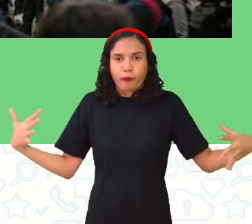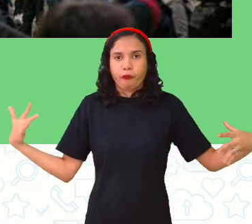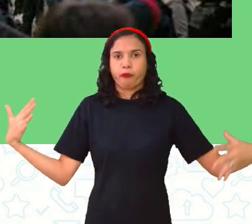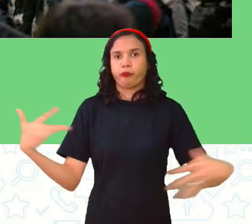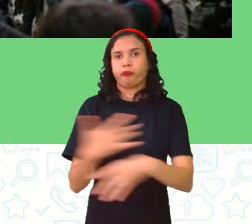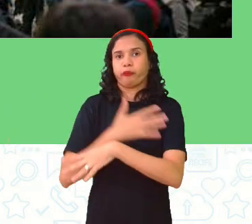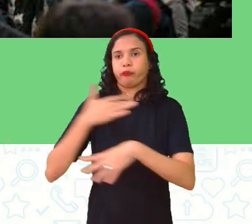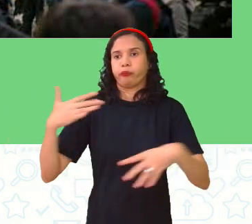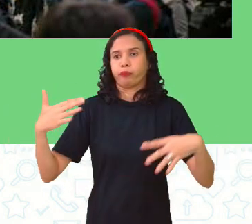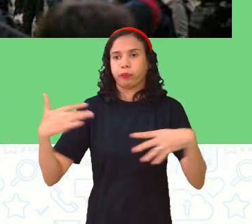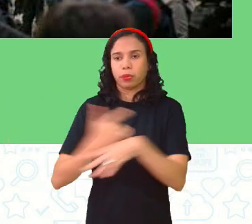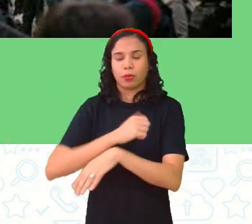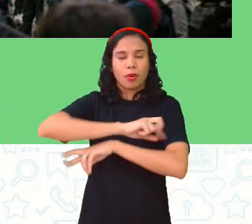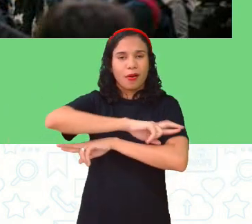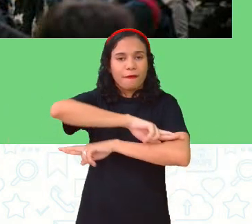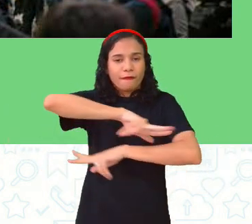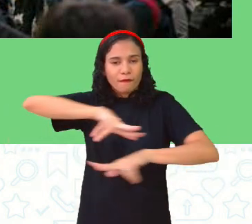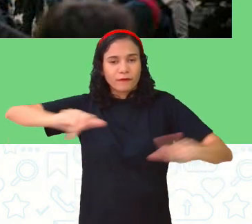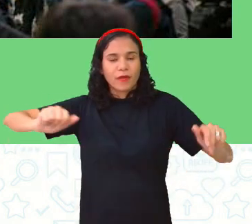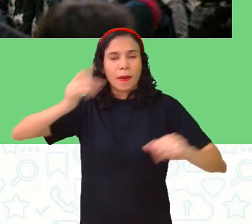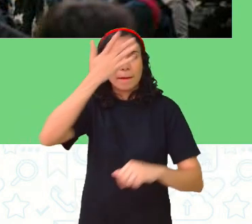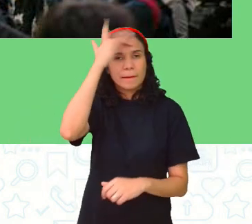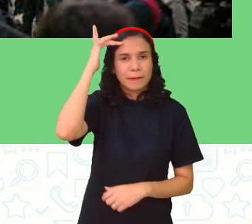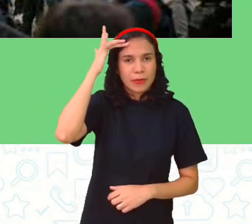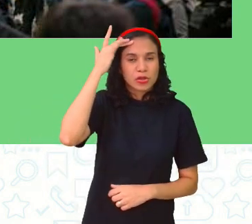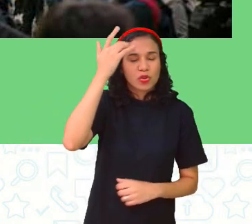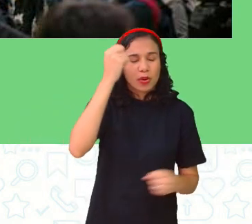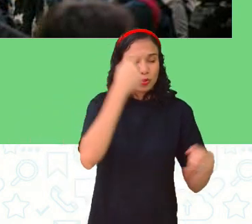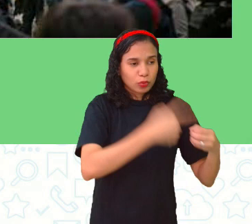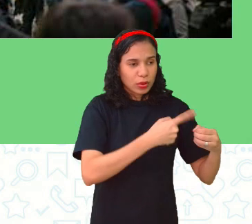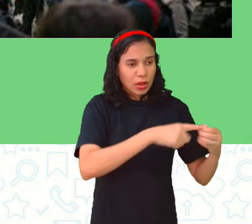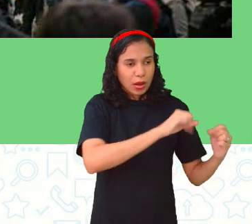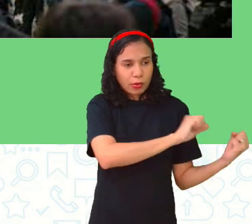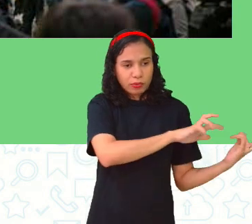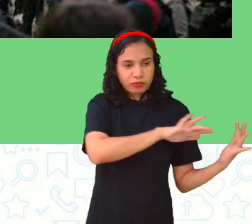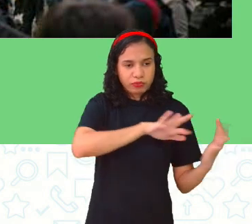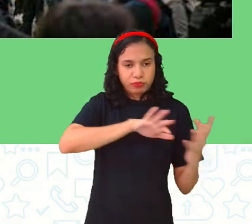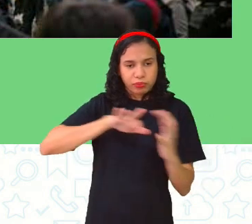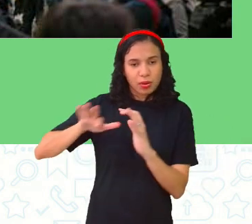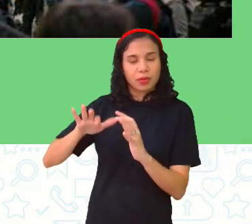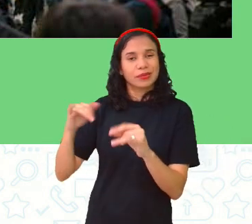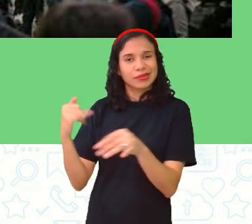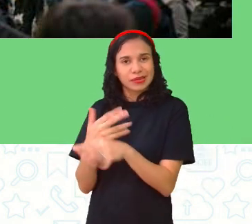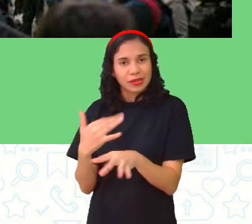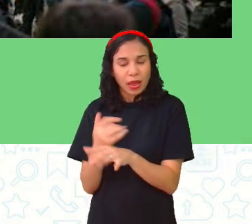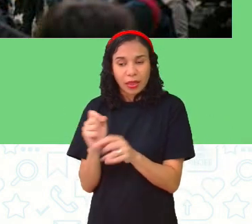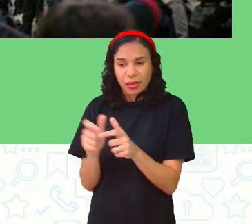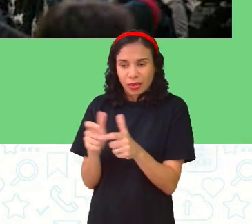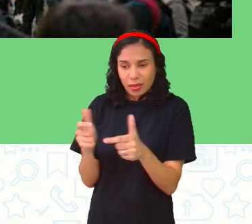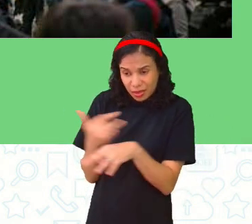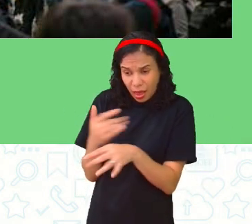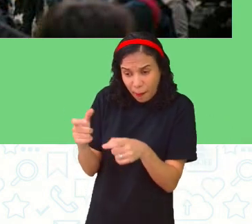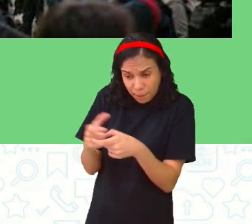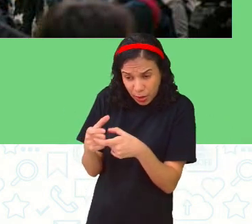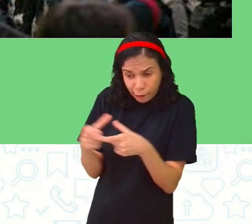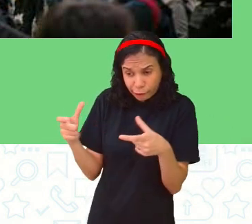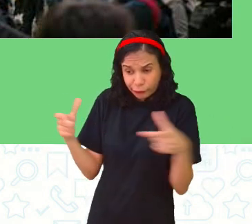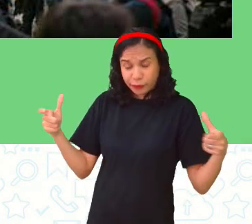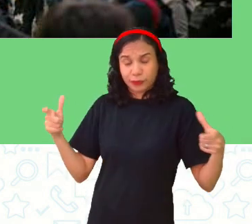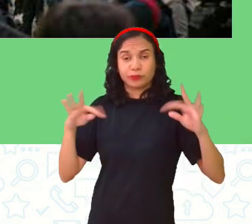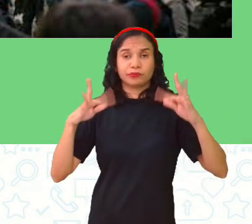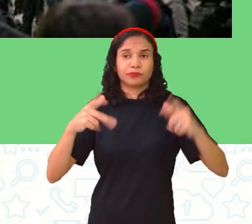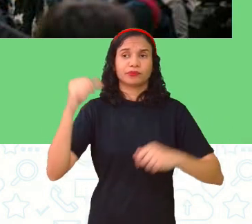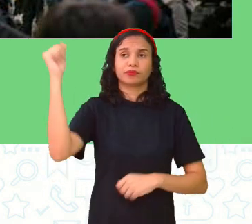vocês, várias pessoas, não é, com o êxodo rural, elas vieram para as cidades e em todo o estado